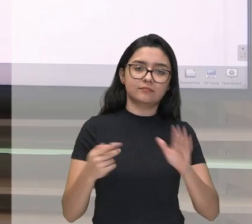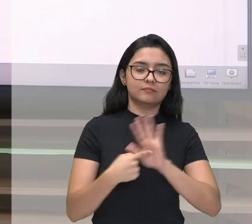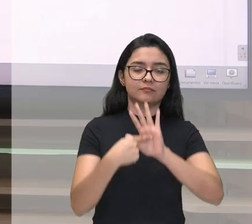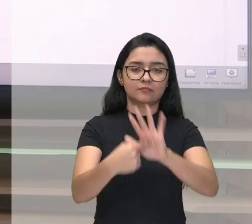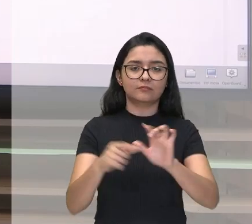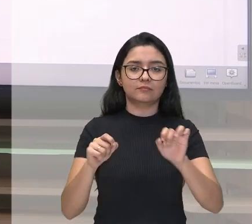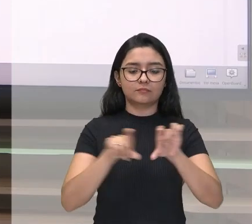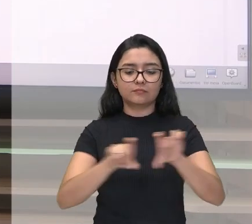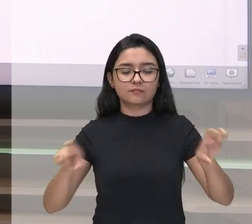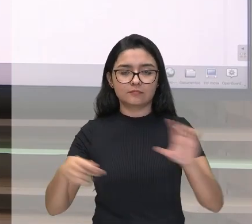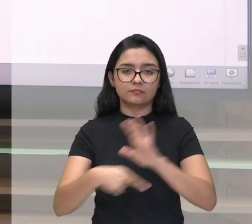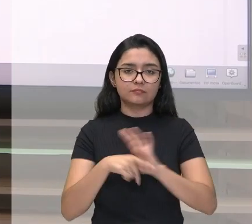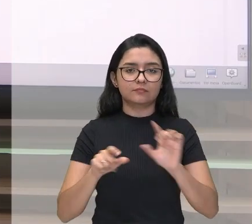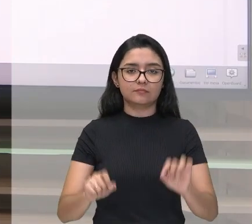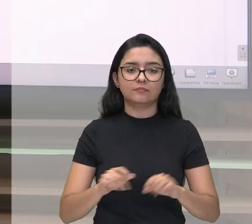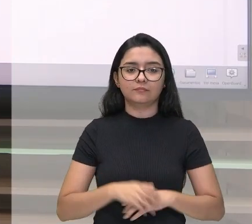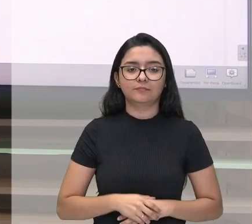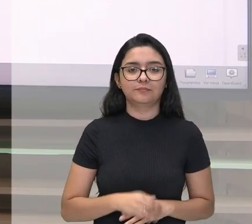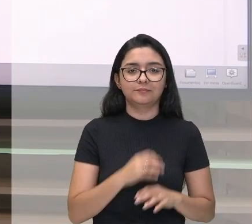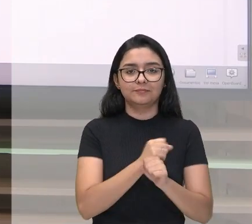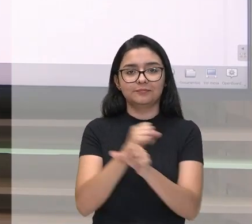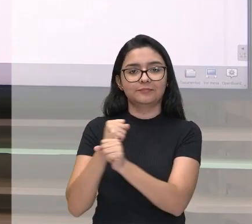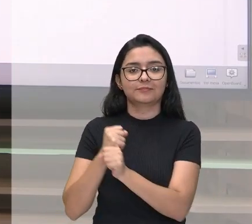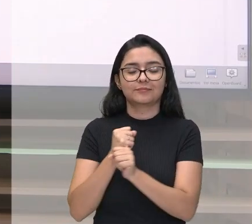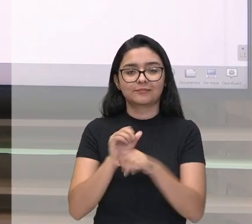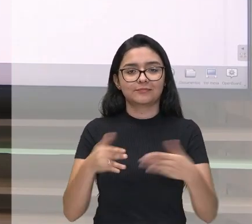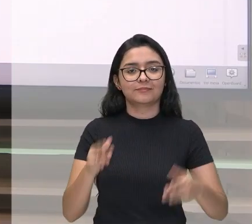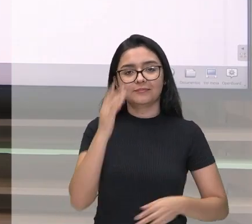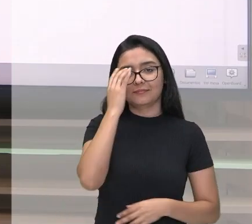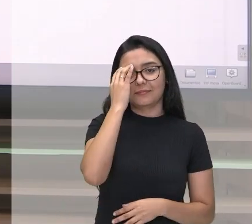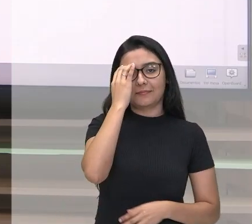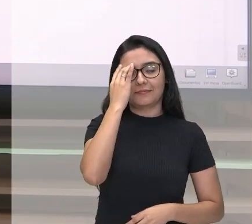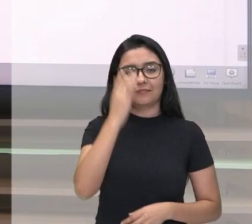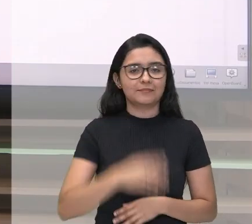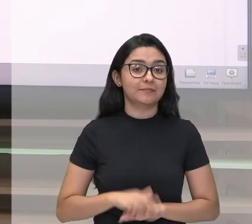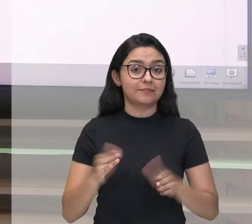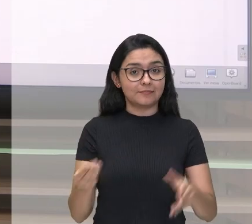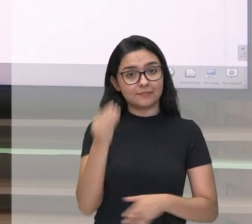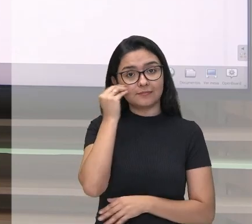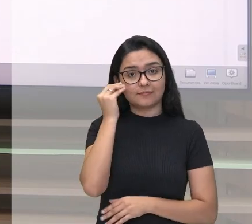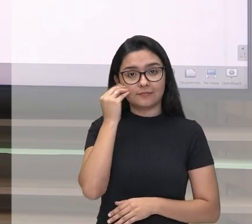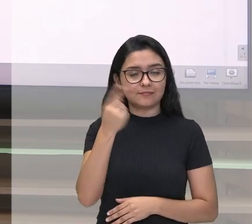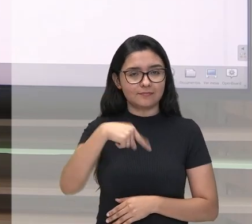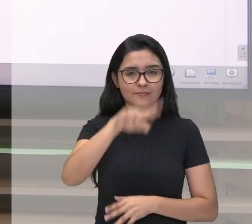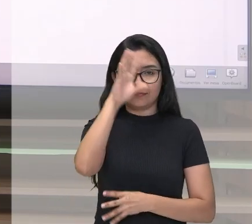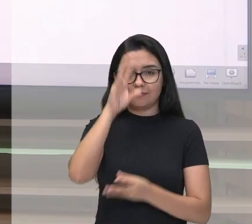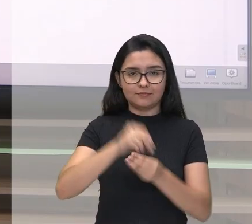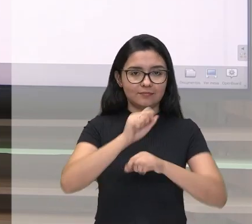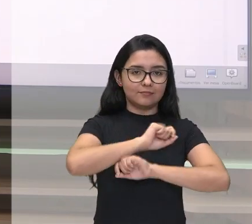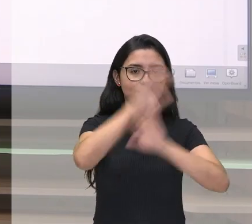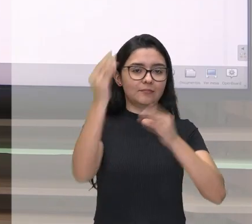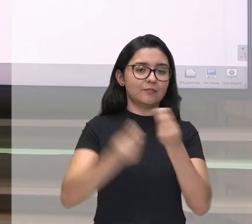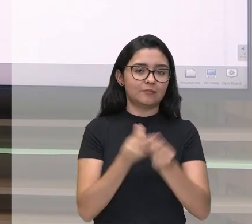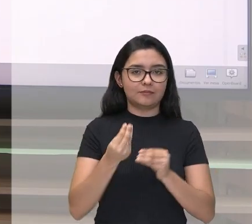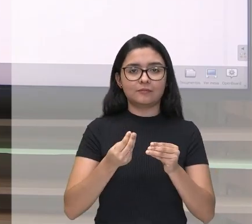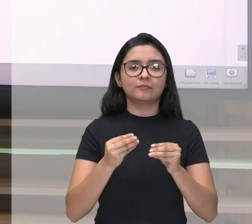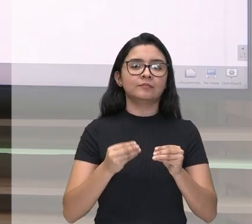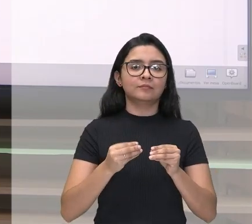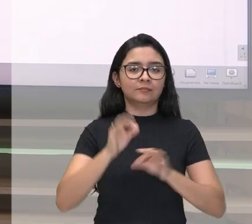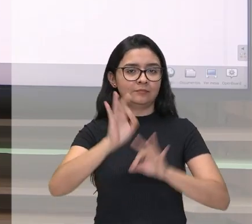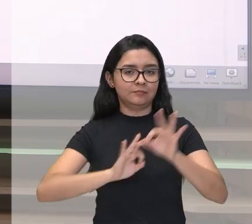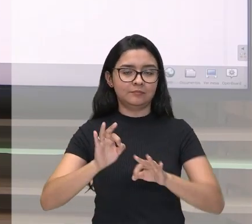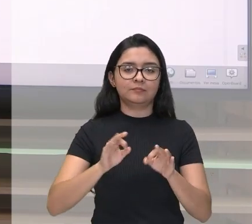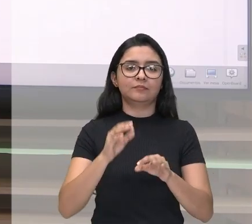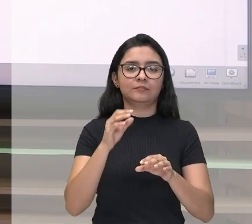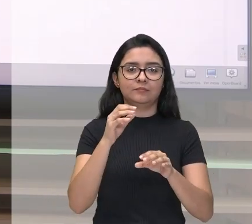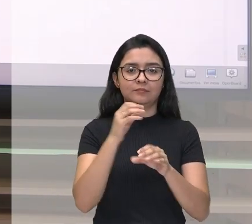resposta de uma situação, problema. Beleza? Então, vem comigo, acompanha aí, que você vai entender como fica a